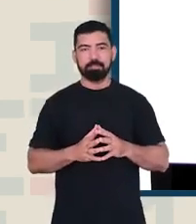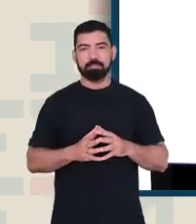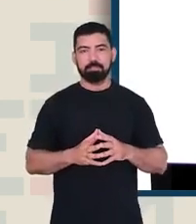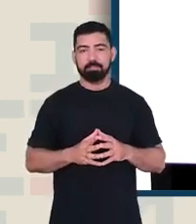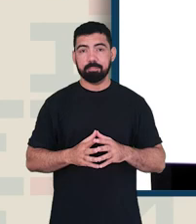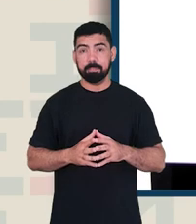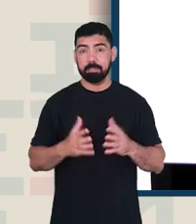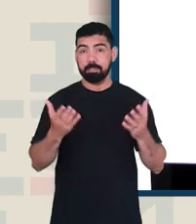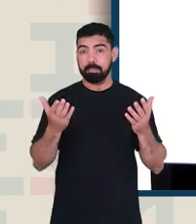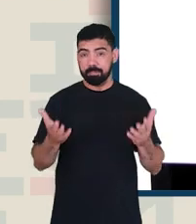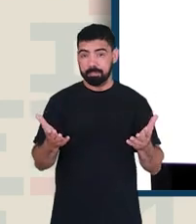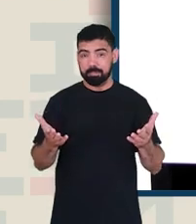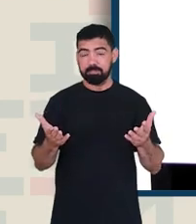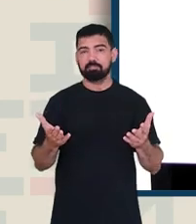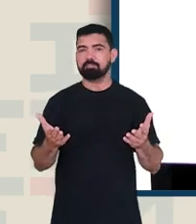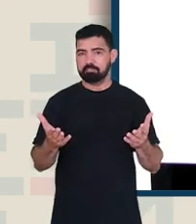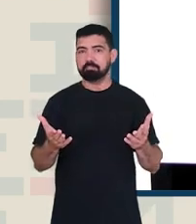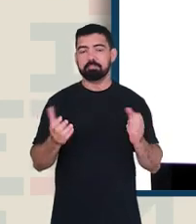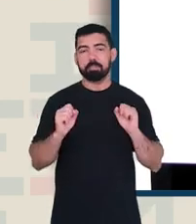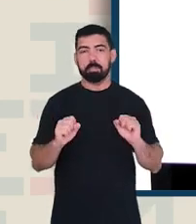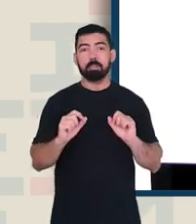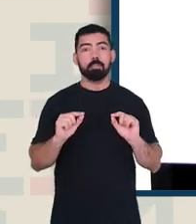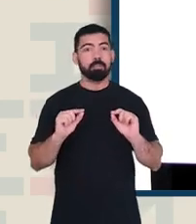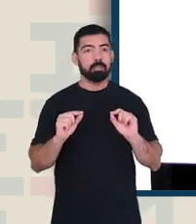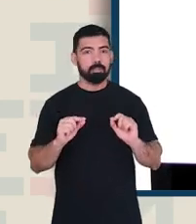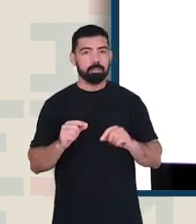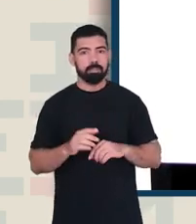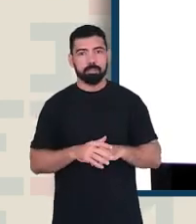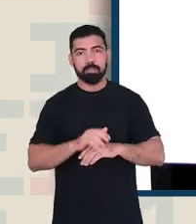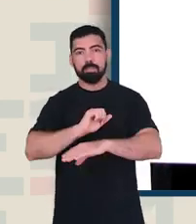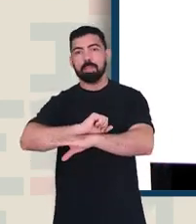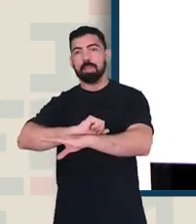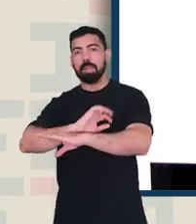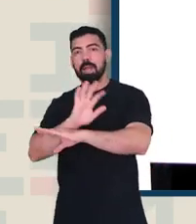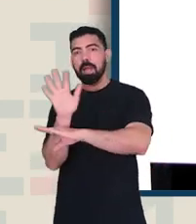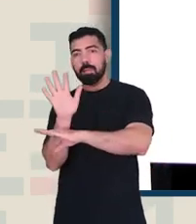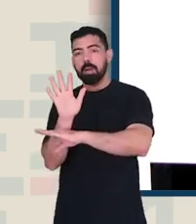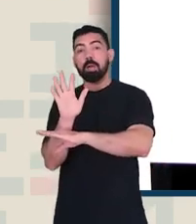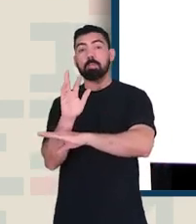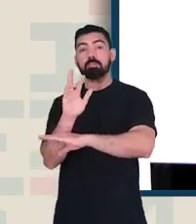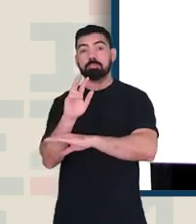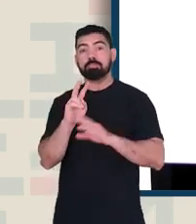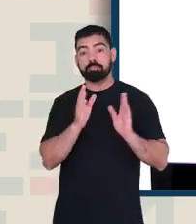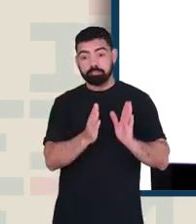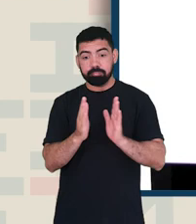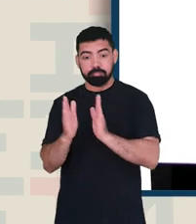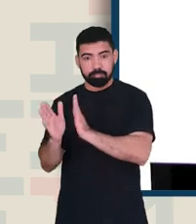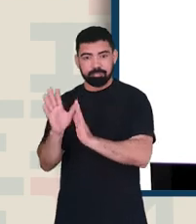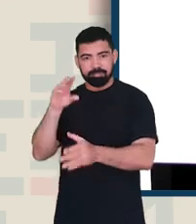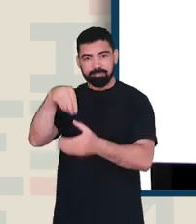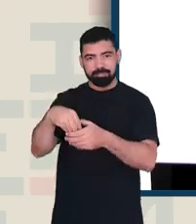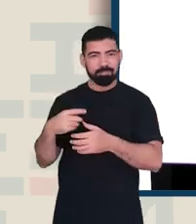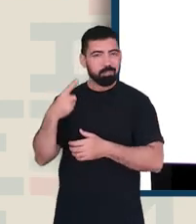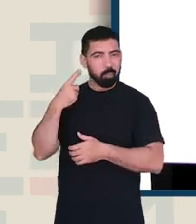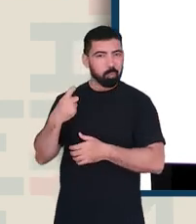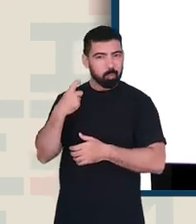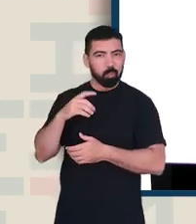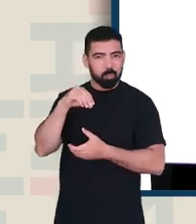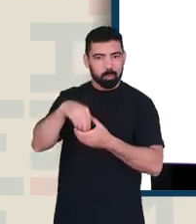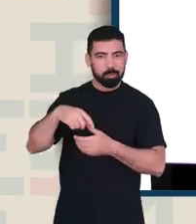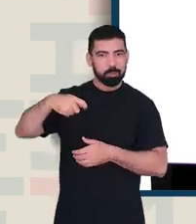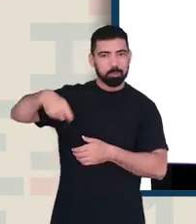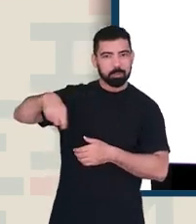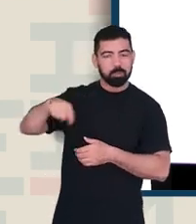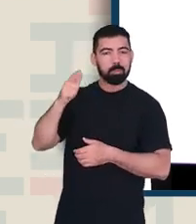E aí é que eu posso abstrair momentos desse som de sino